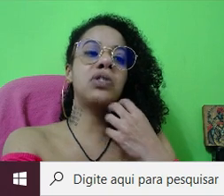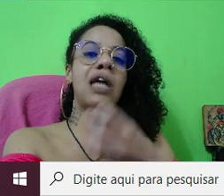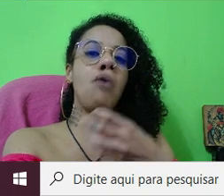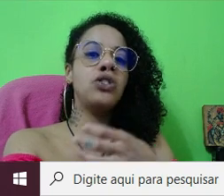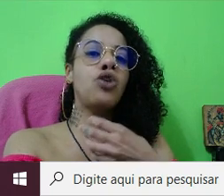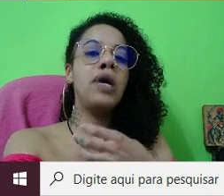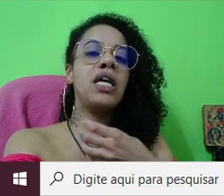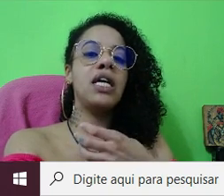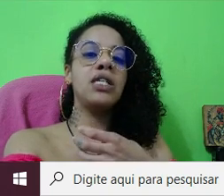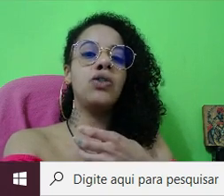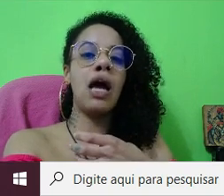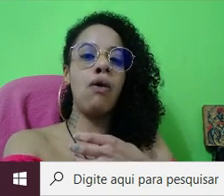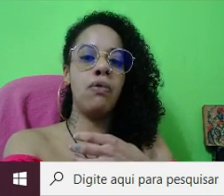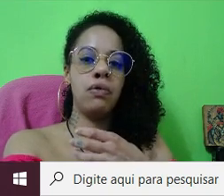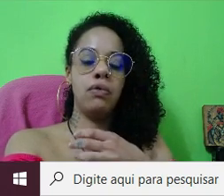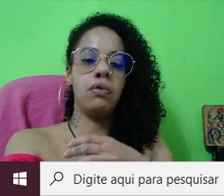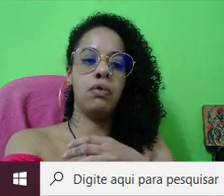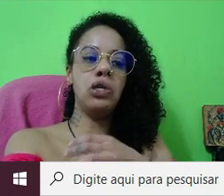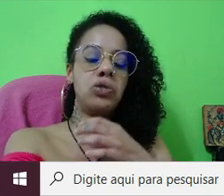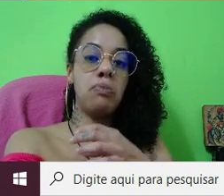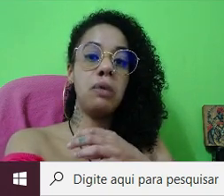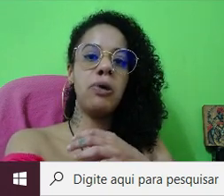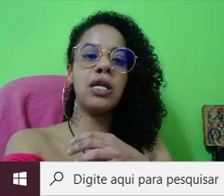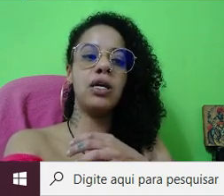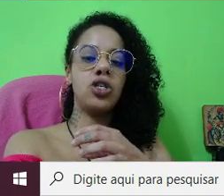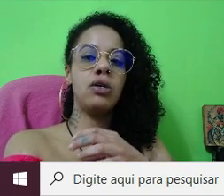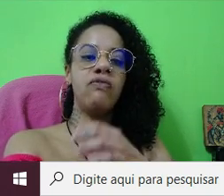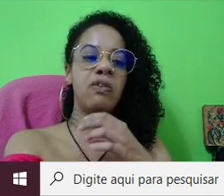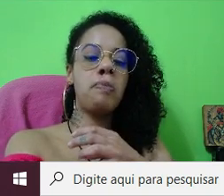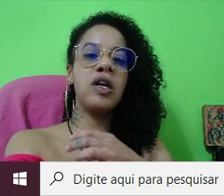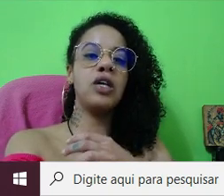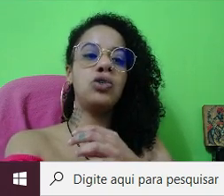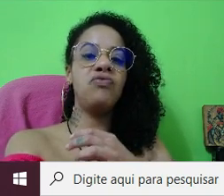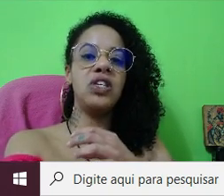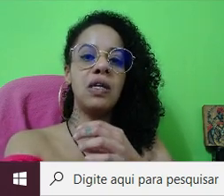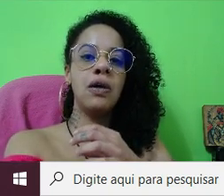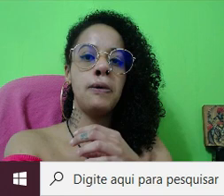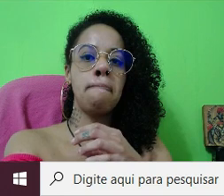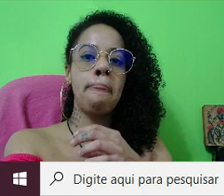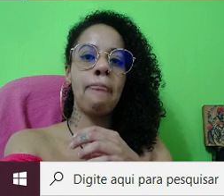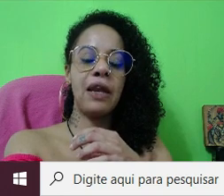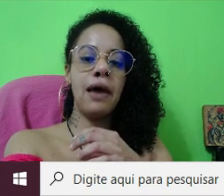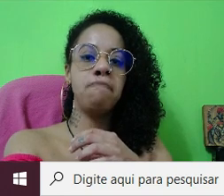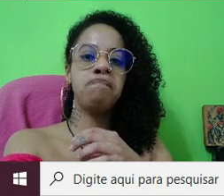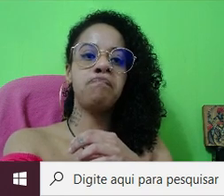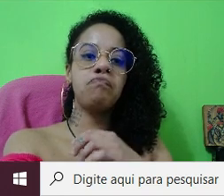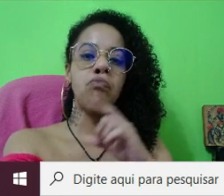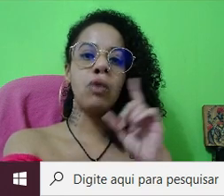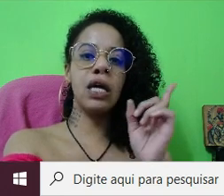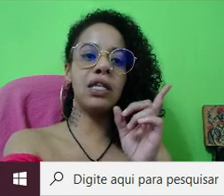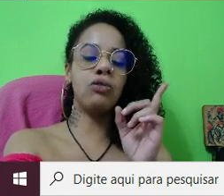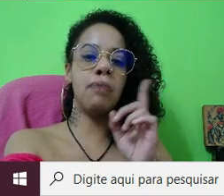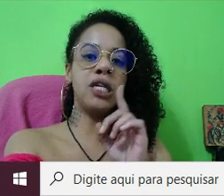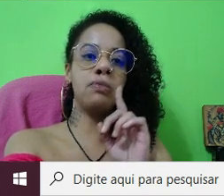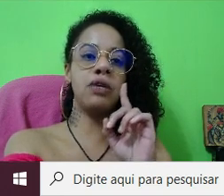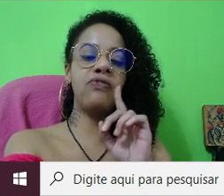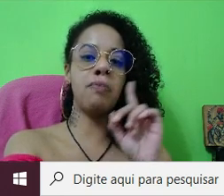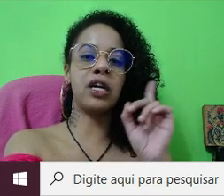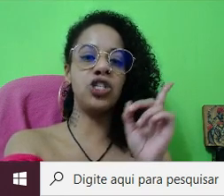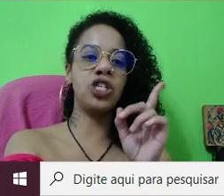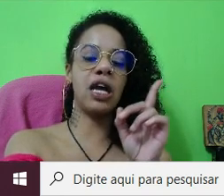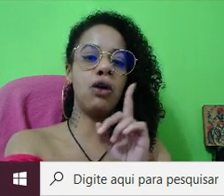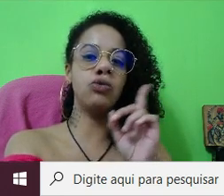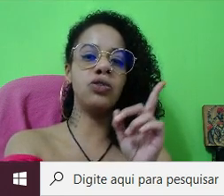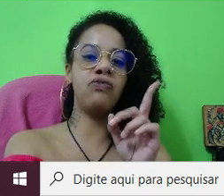buscar uma soberania nacional isso é muito importante não vamos perder isso de vista né então da